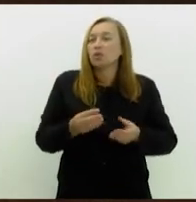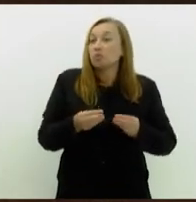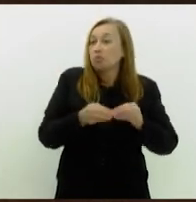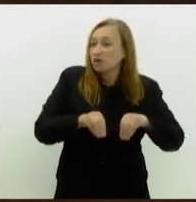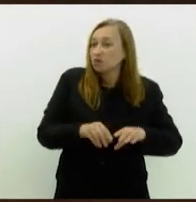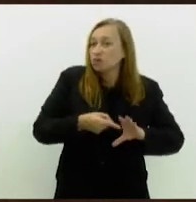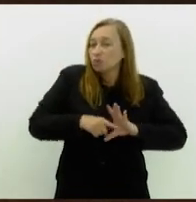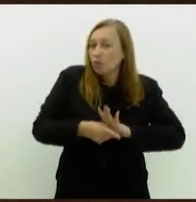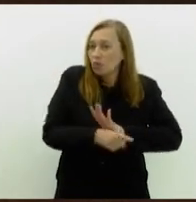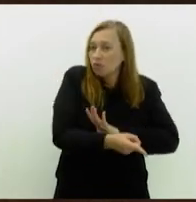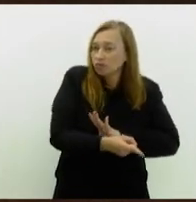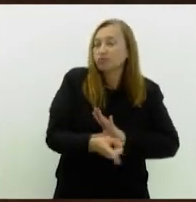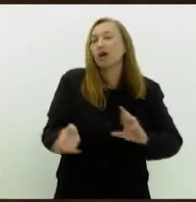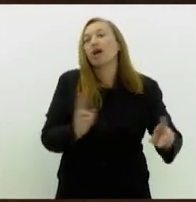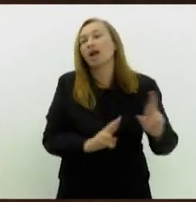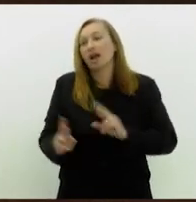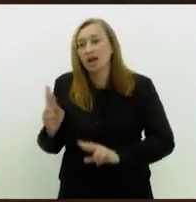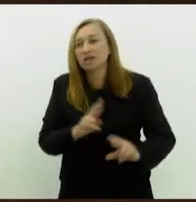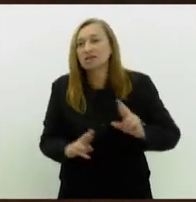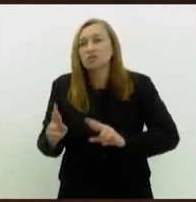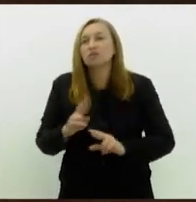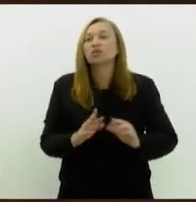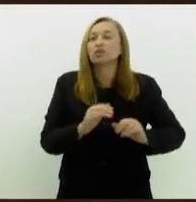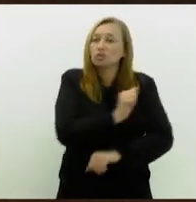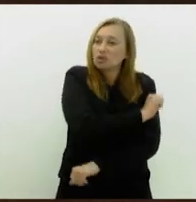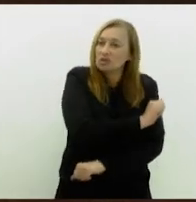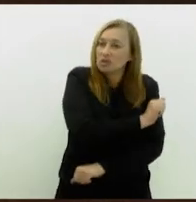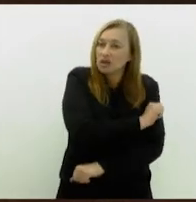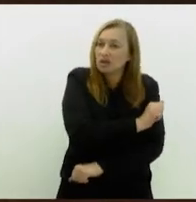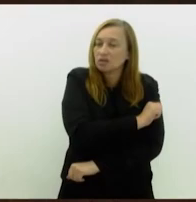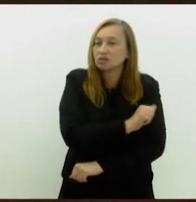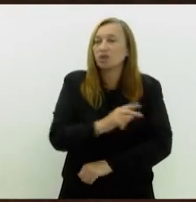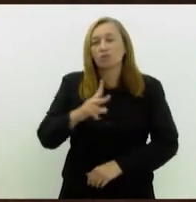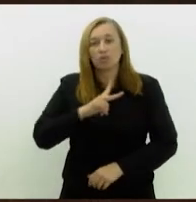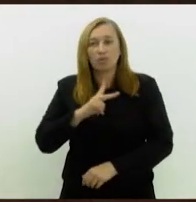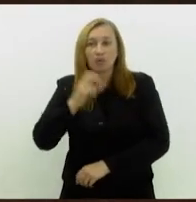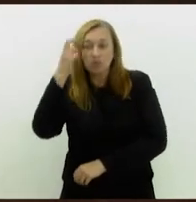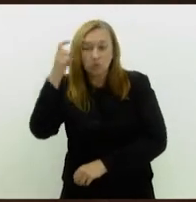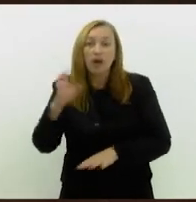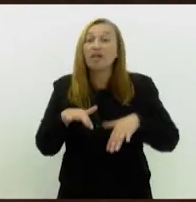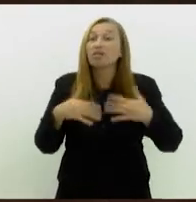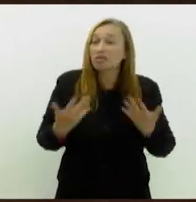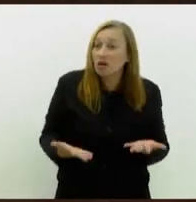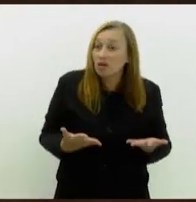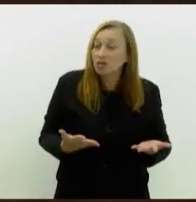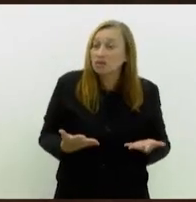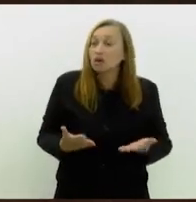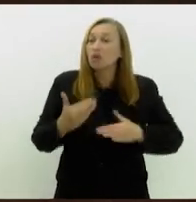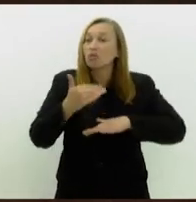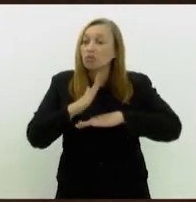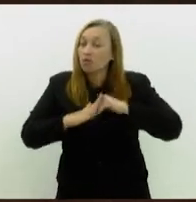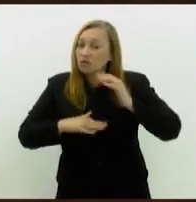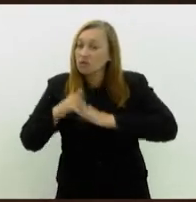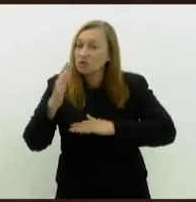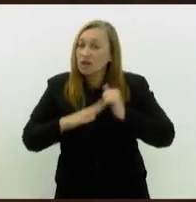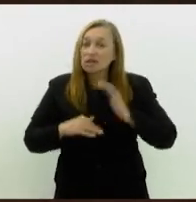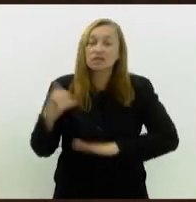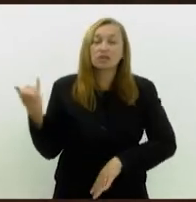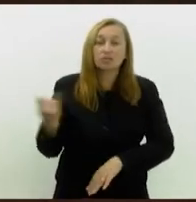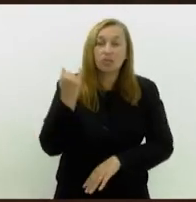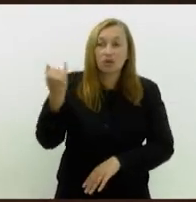que tange a relação desses alunos com a própria cultura Então são profissionais importantíssimos eu